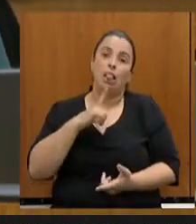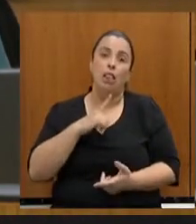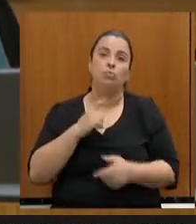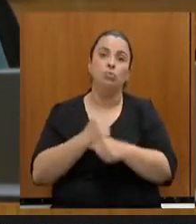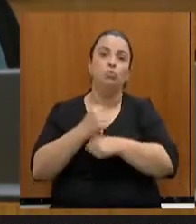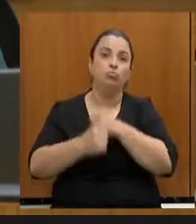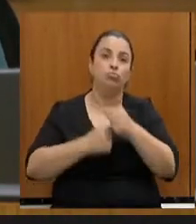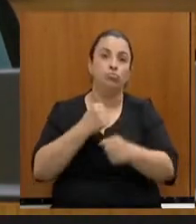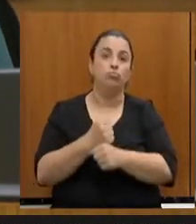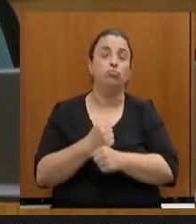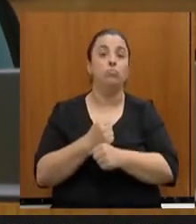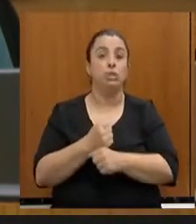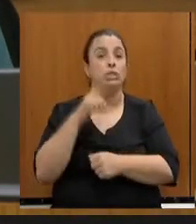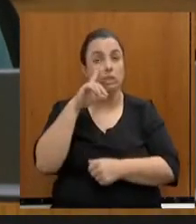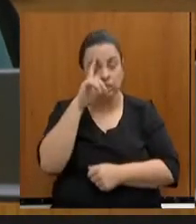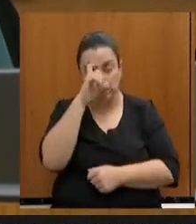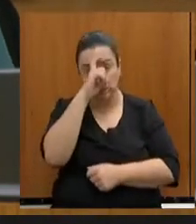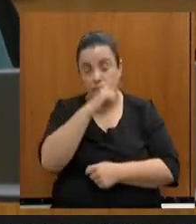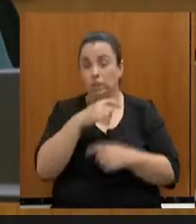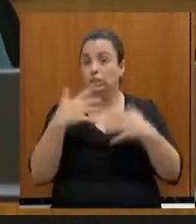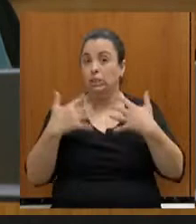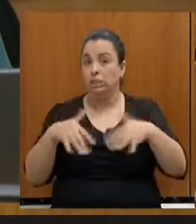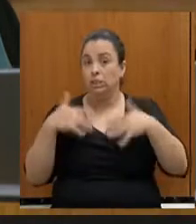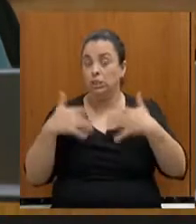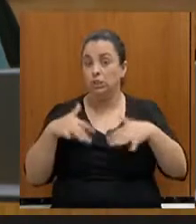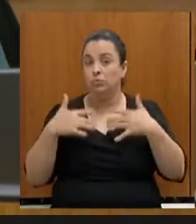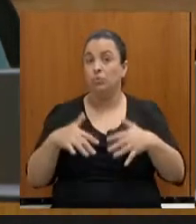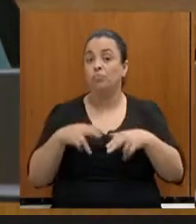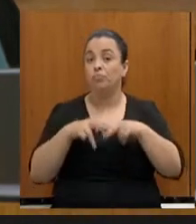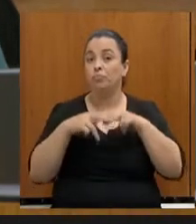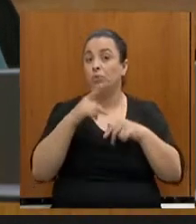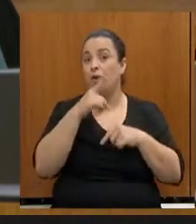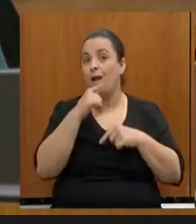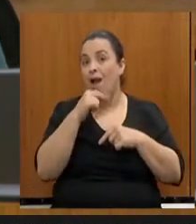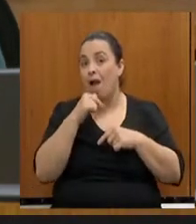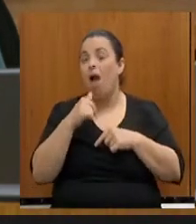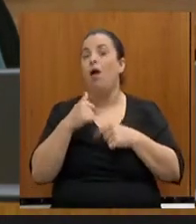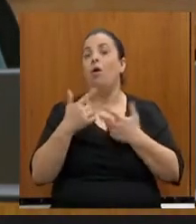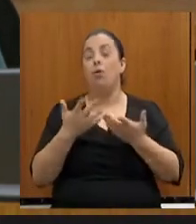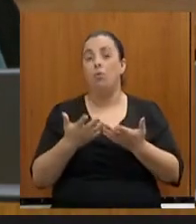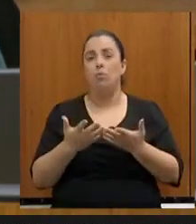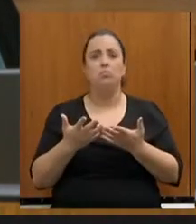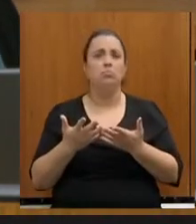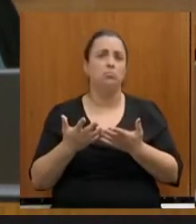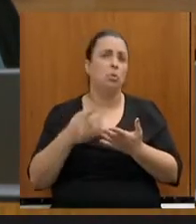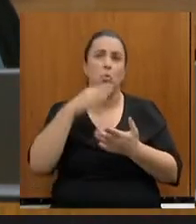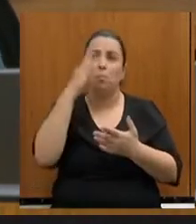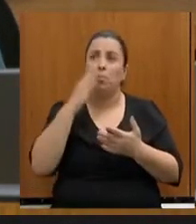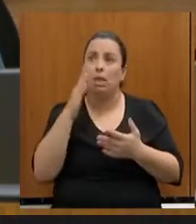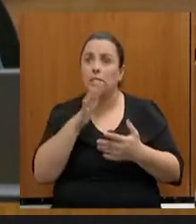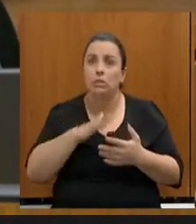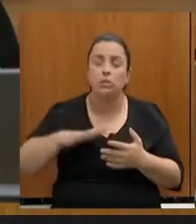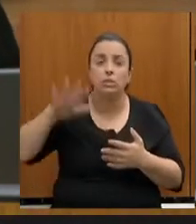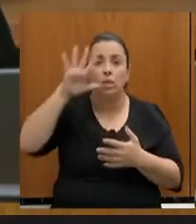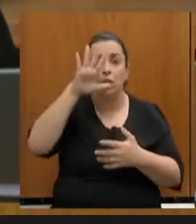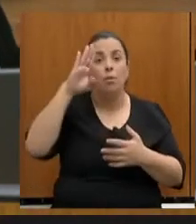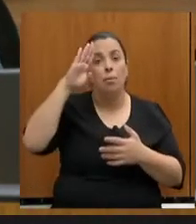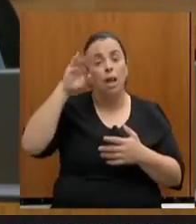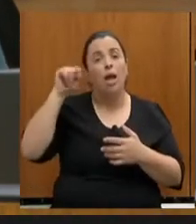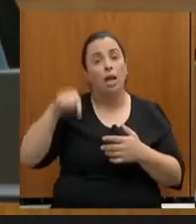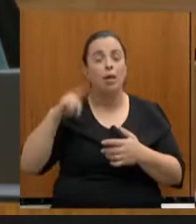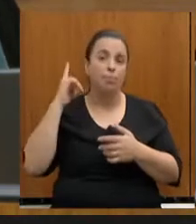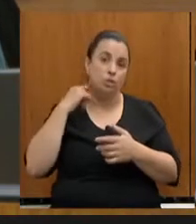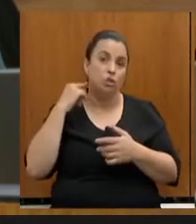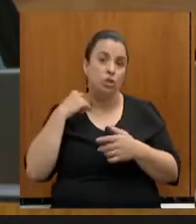crítico do ponto de vista da disponibilidade de água em todo em grande parte né do território brasileiro mas no estado de Minas Gerais